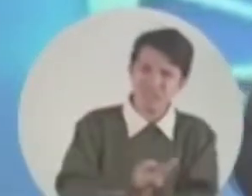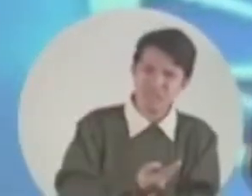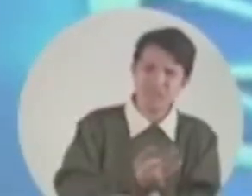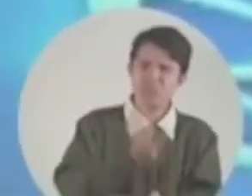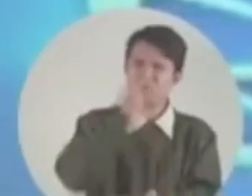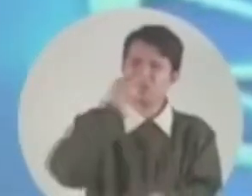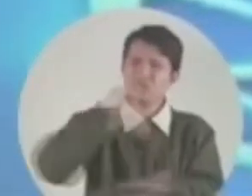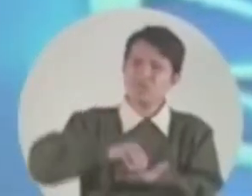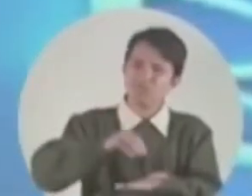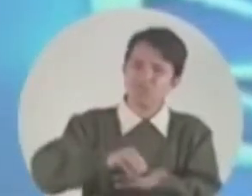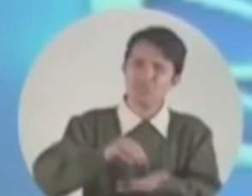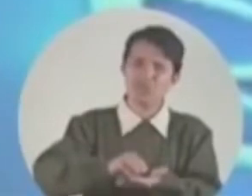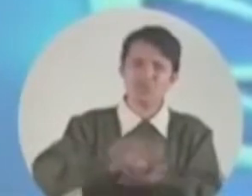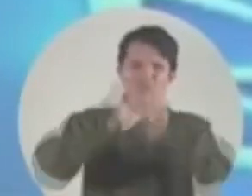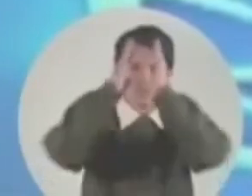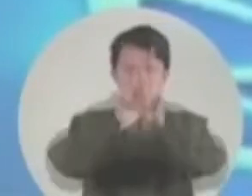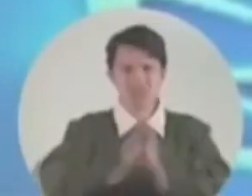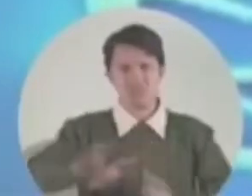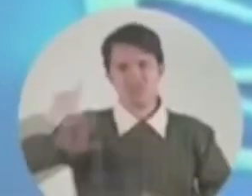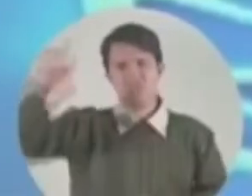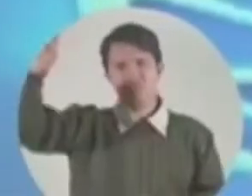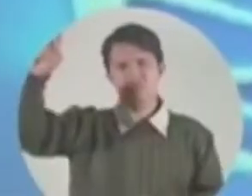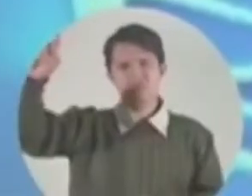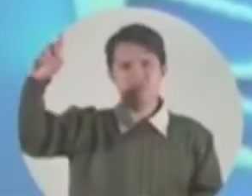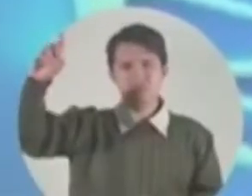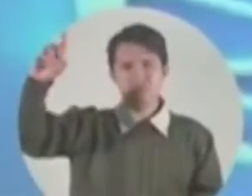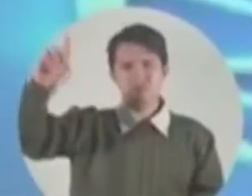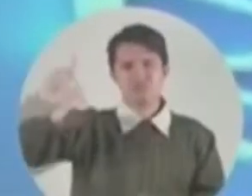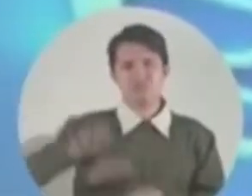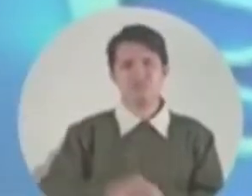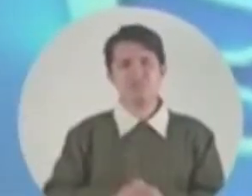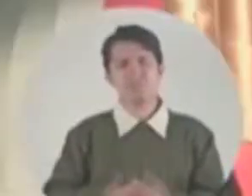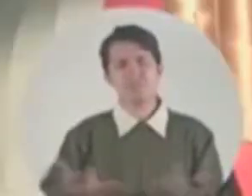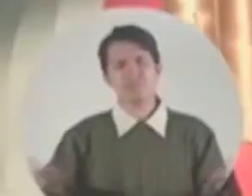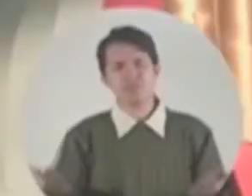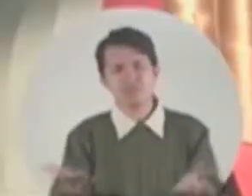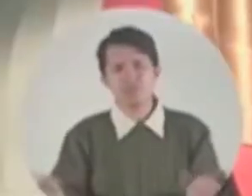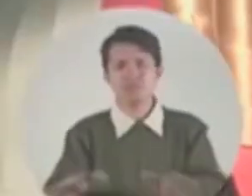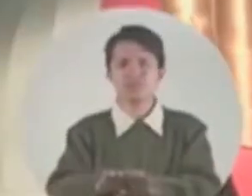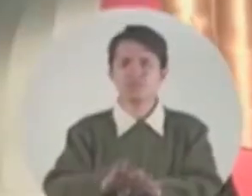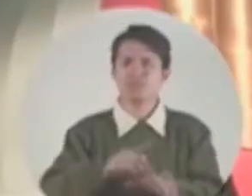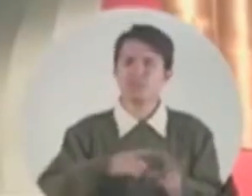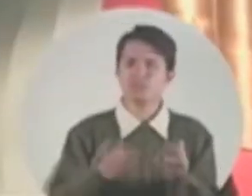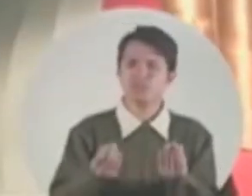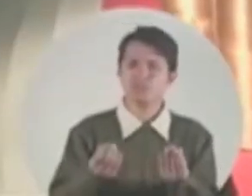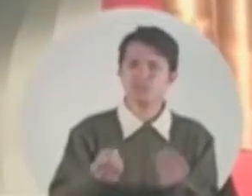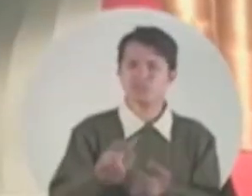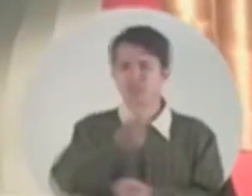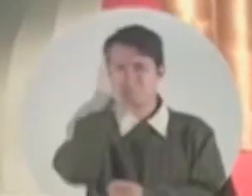que prestavam uma adoração que não era adoração.